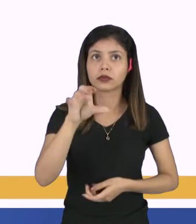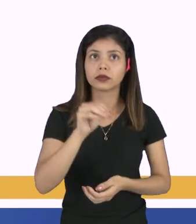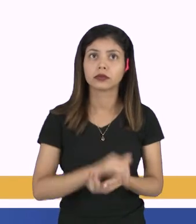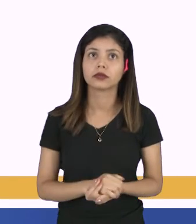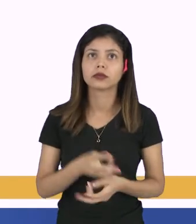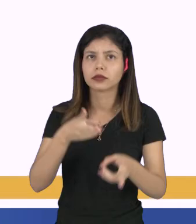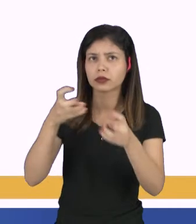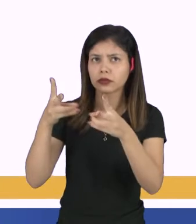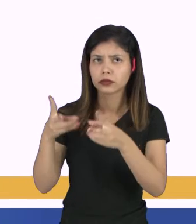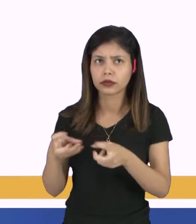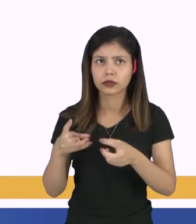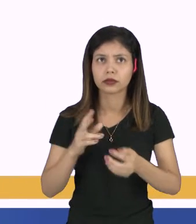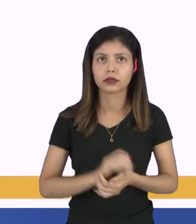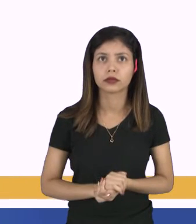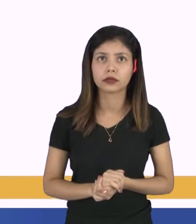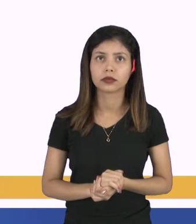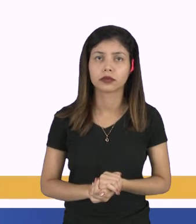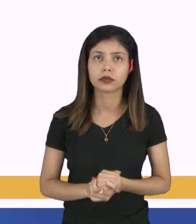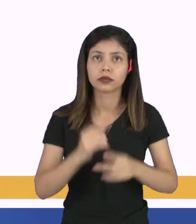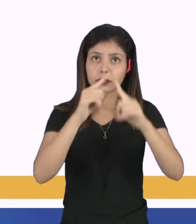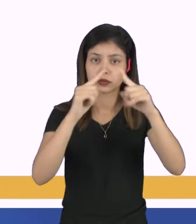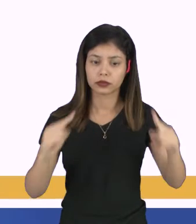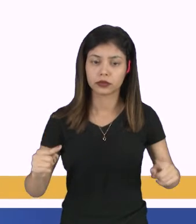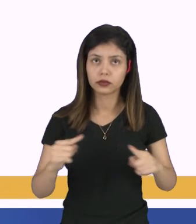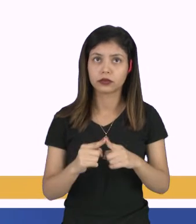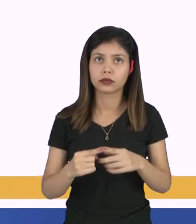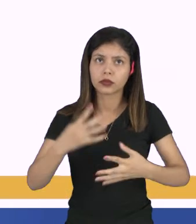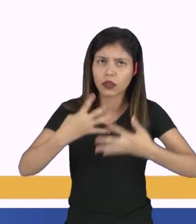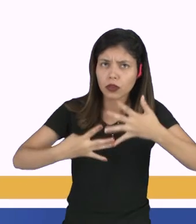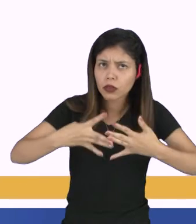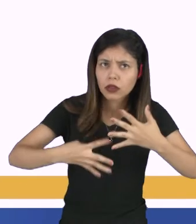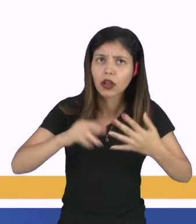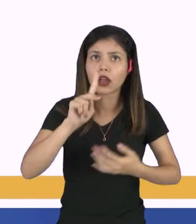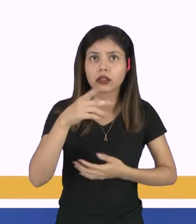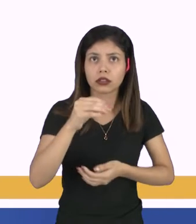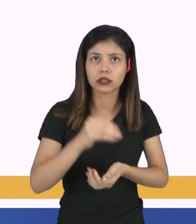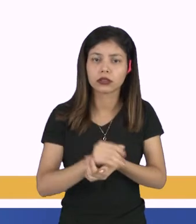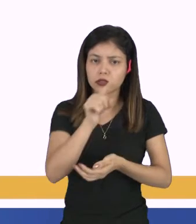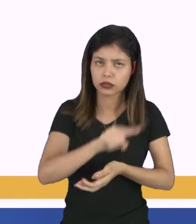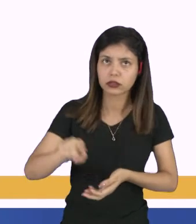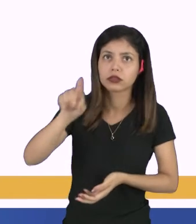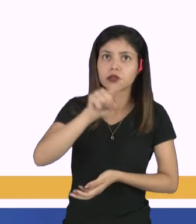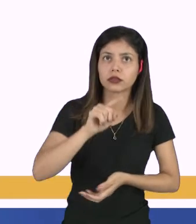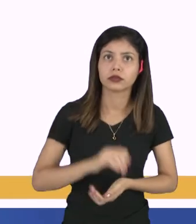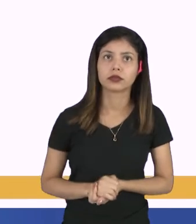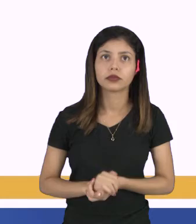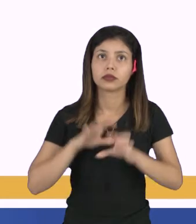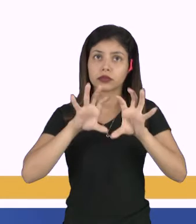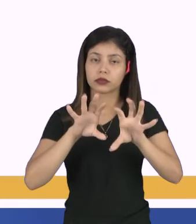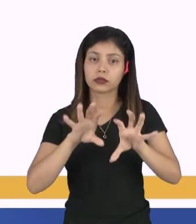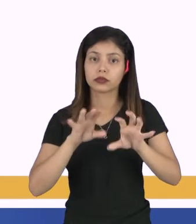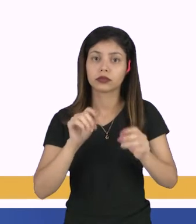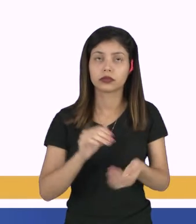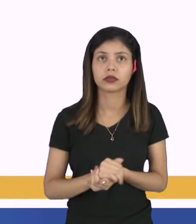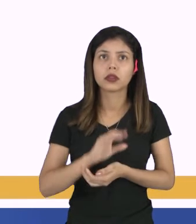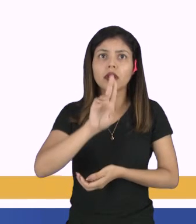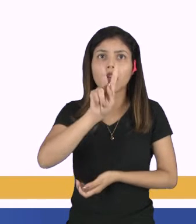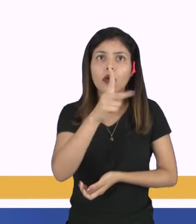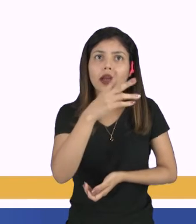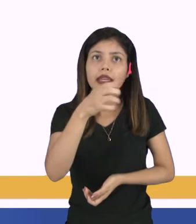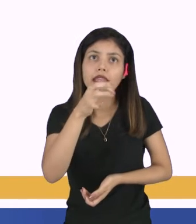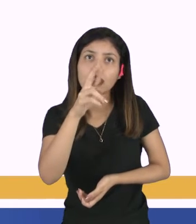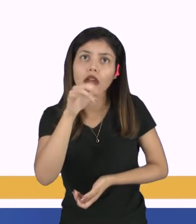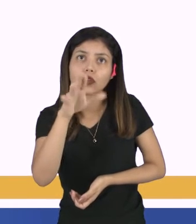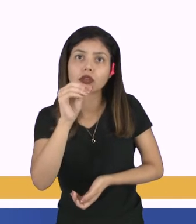os polígonos, percebe-se que o triângulo confunde o hectágono, né, com o círculo. Gente, o que é um hectágono?